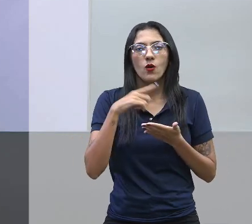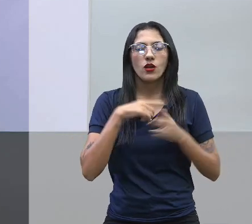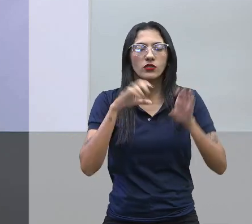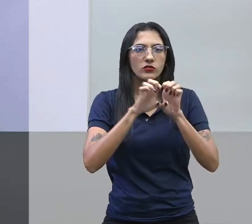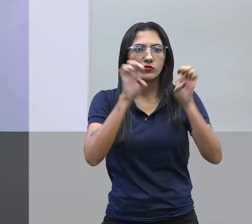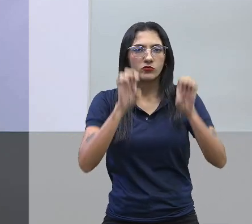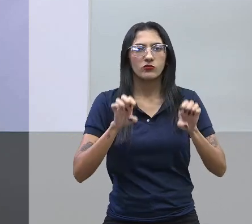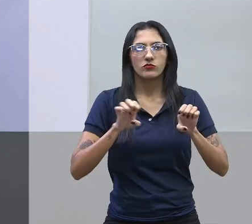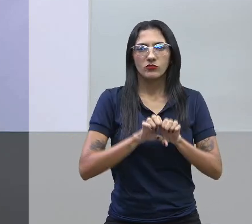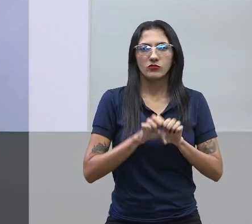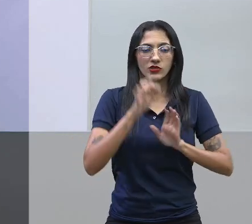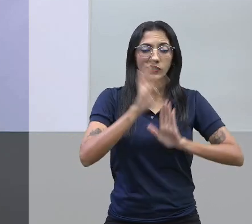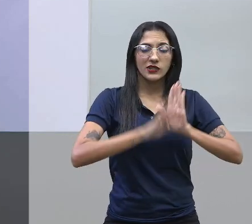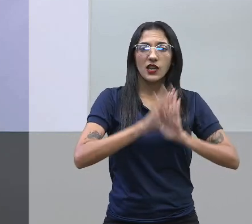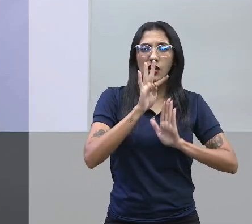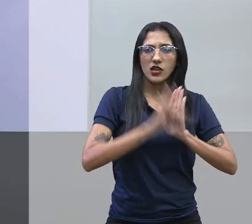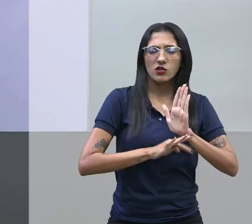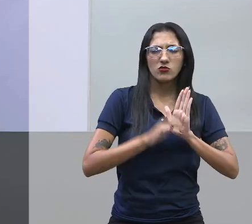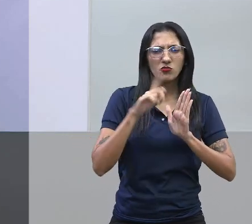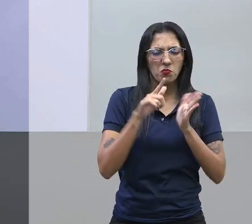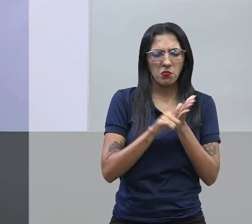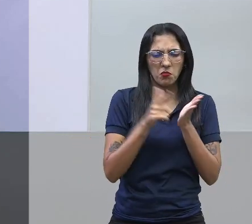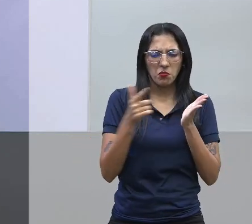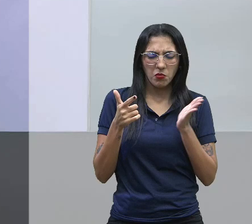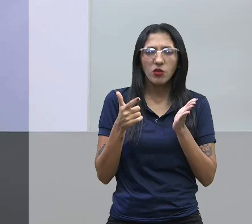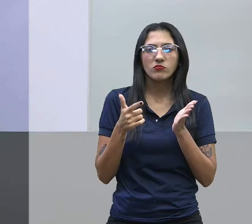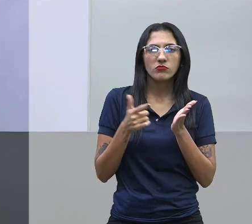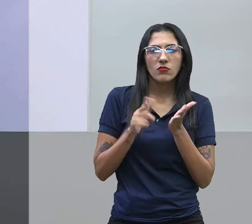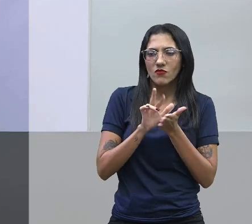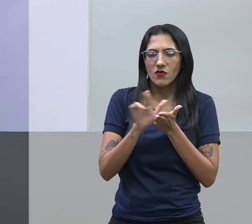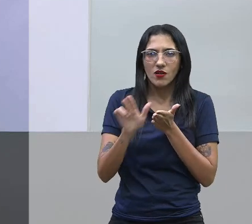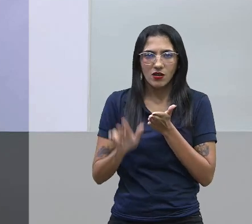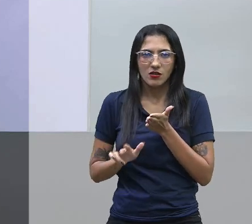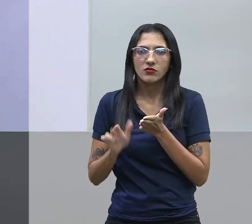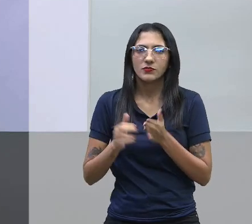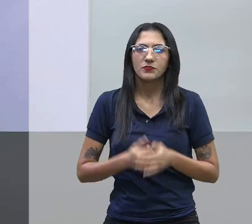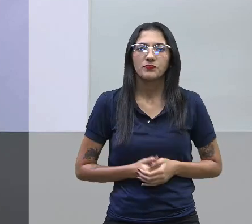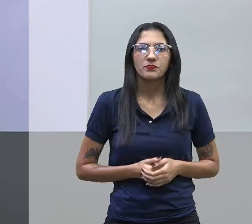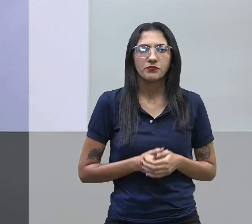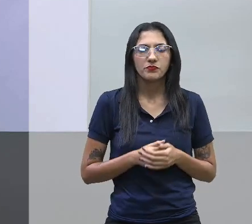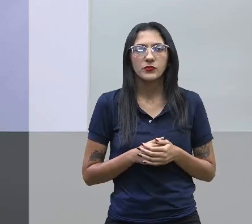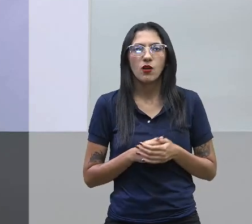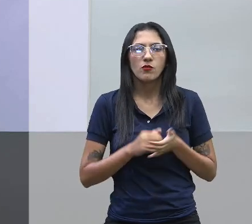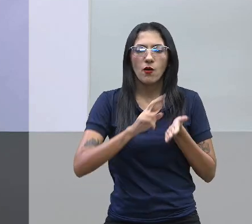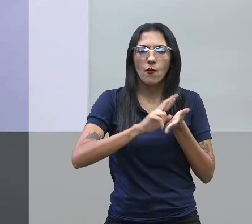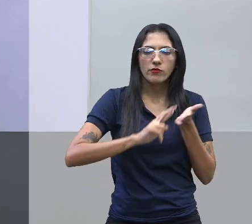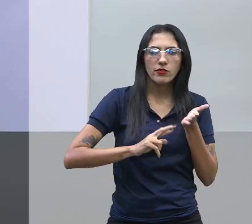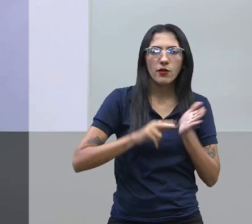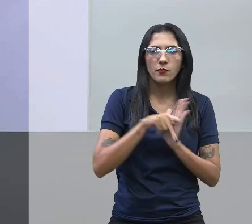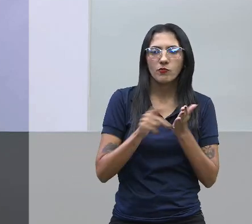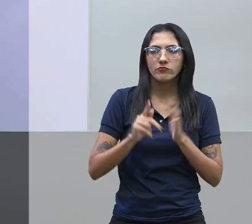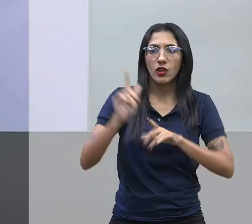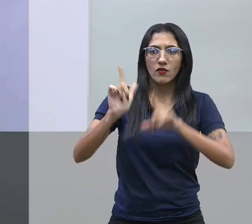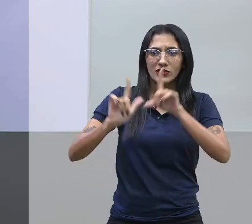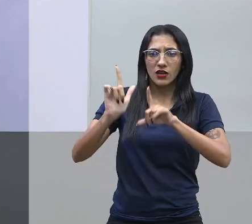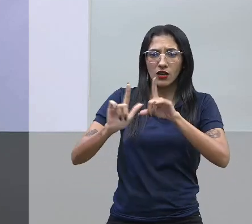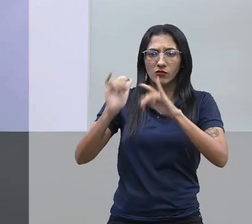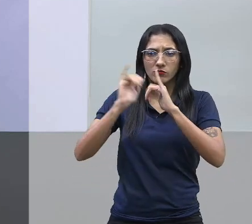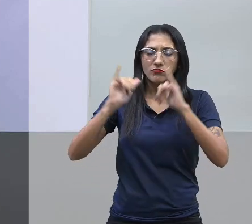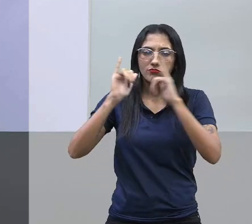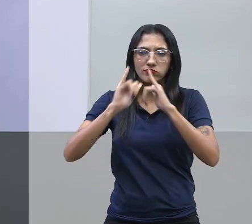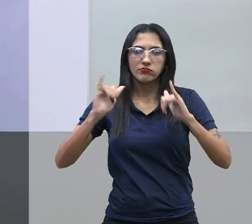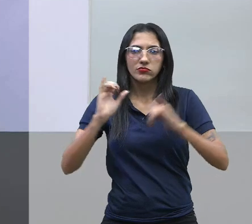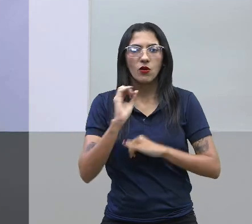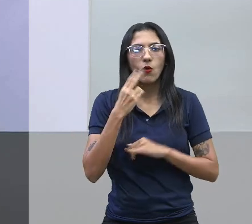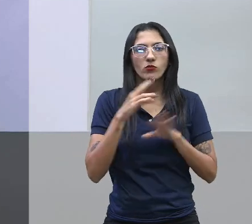textual no ramo jornalístico é a mesma em diferentes canais, como roteiro de jornais televisivos,